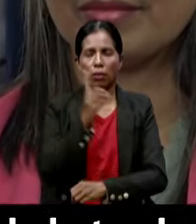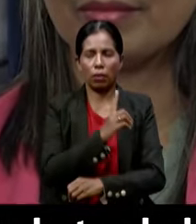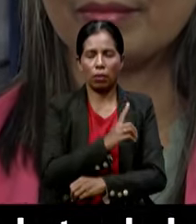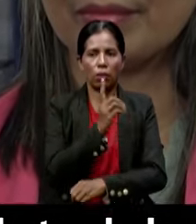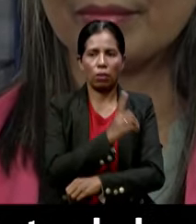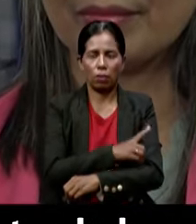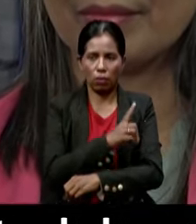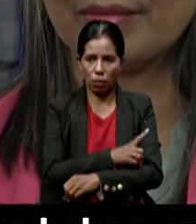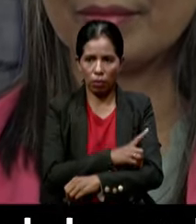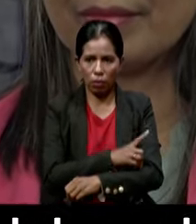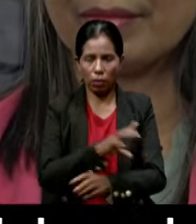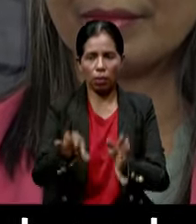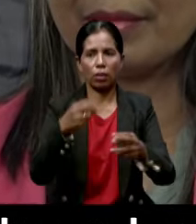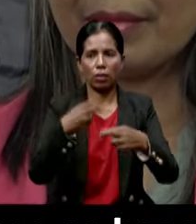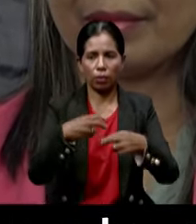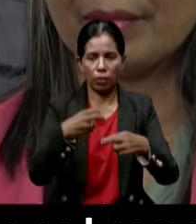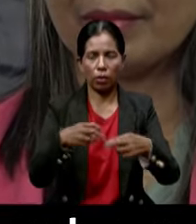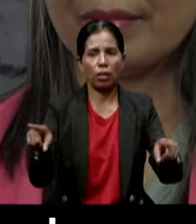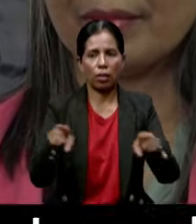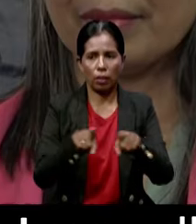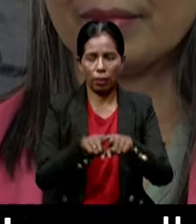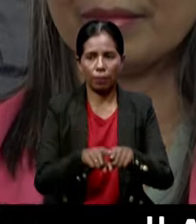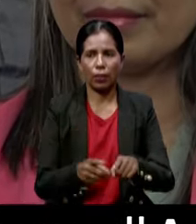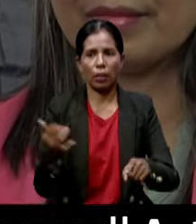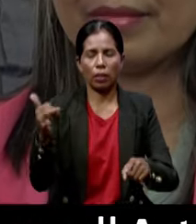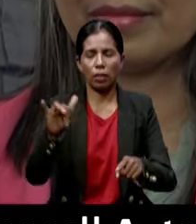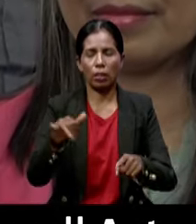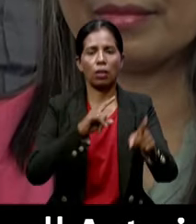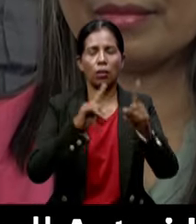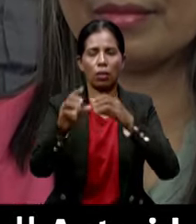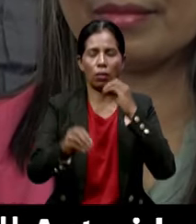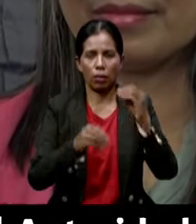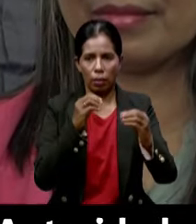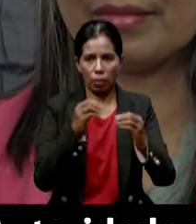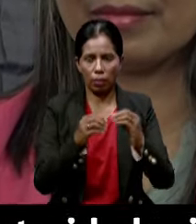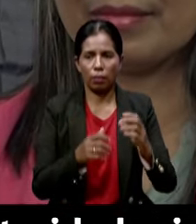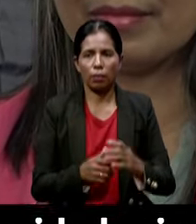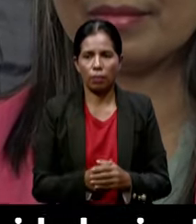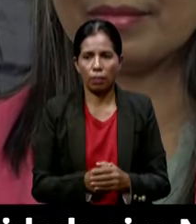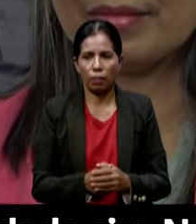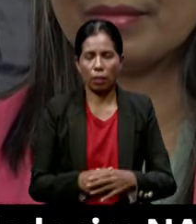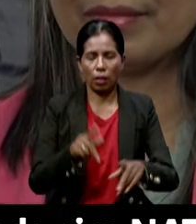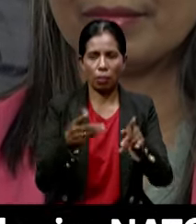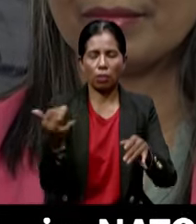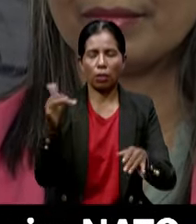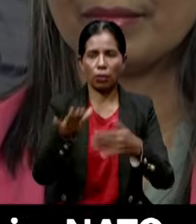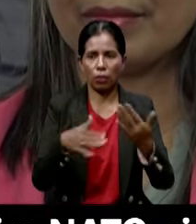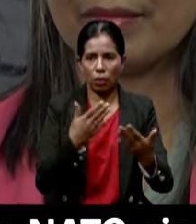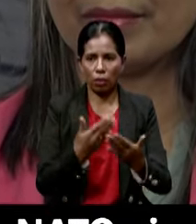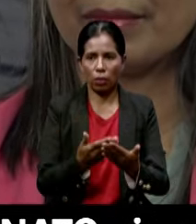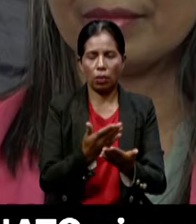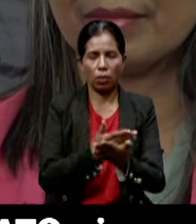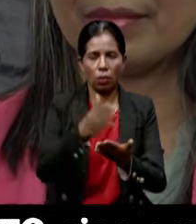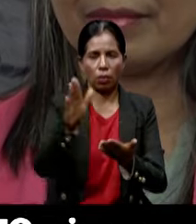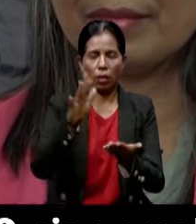Loro Hansané, a reta dificuldade Sira Hansané. Sira explica de Ancata. Comunidade Sira, às vezes, só sai em